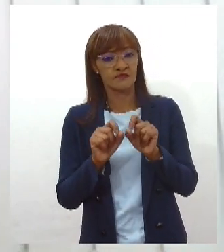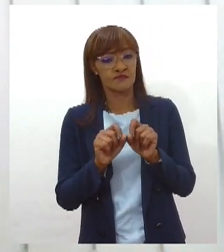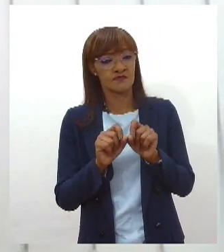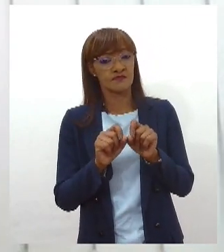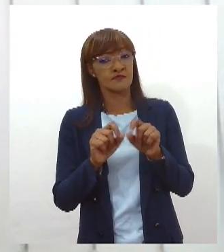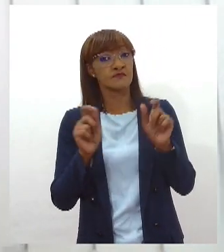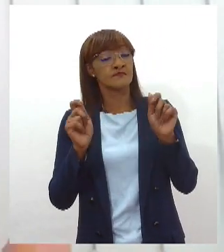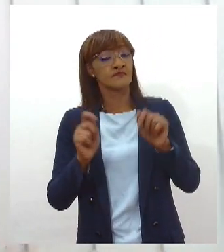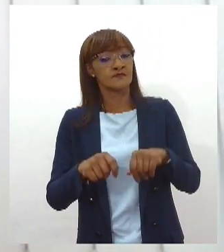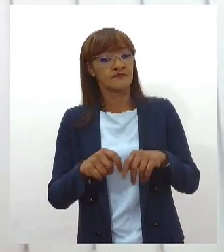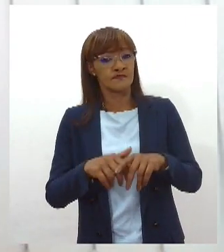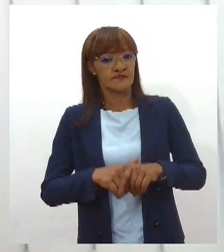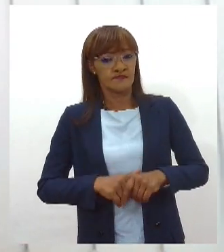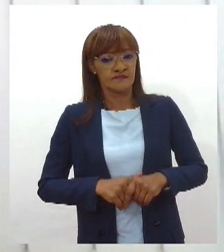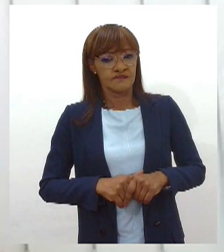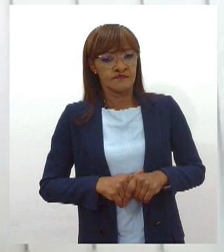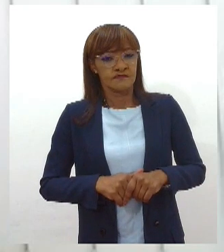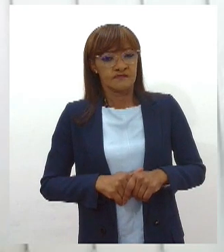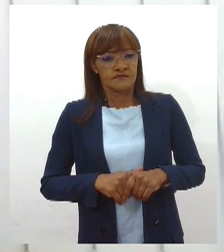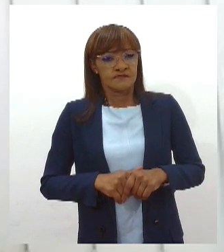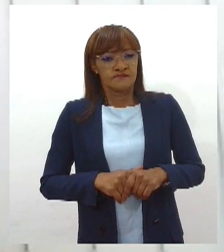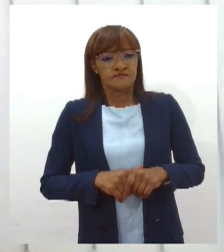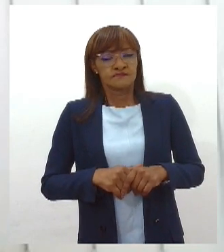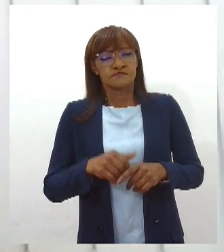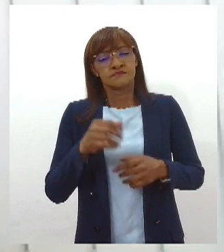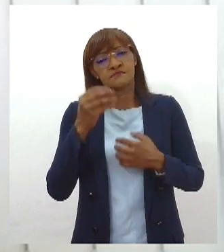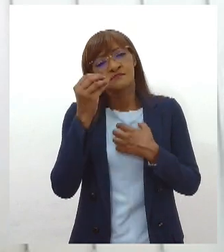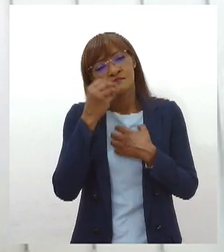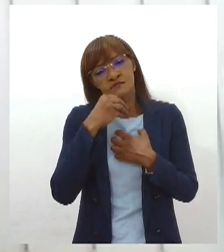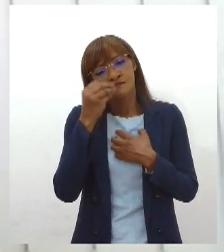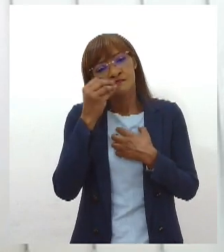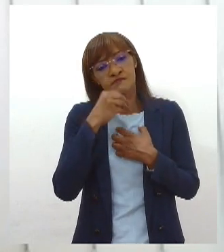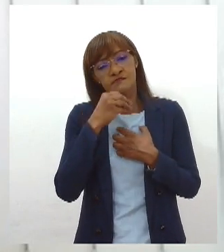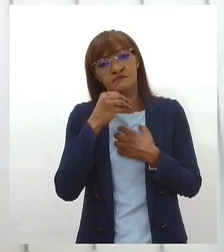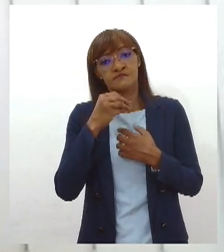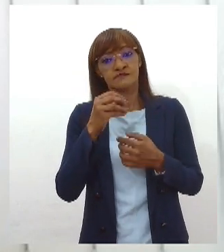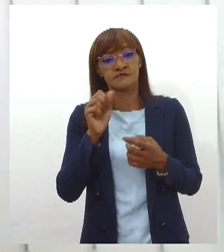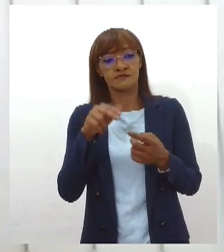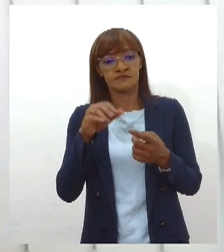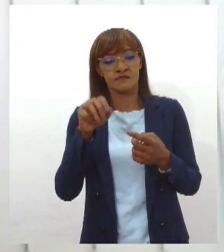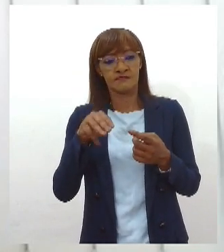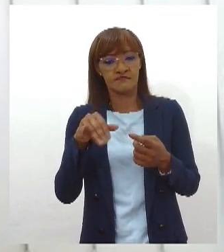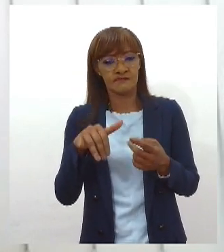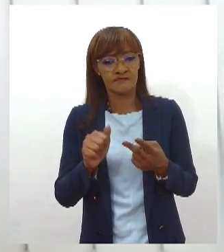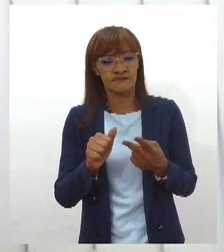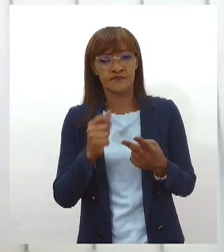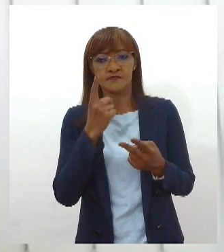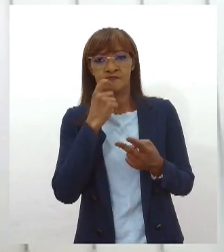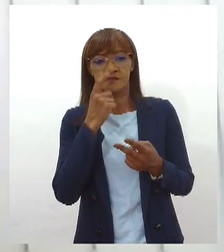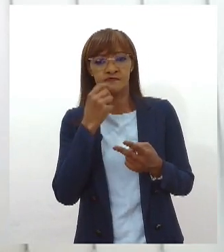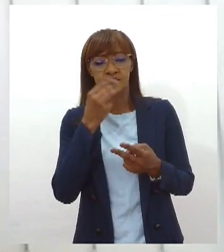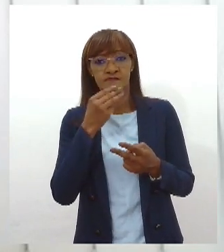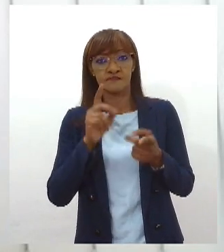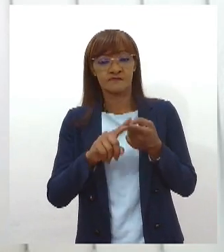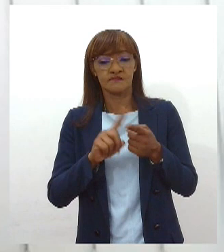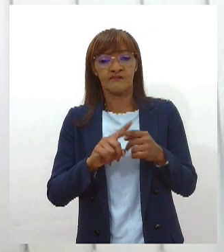né? Que são fraqueza, anemia e perda de peso inexplicada. Então,